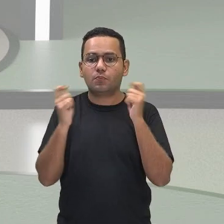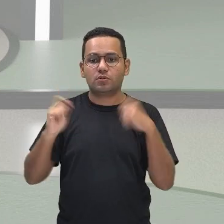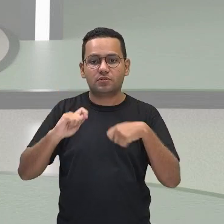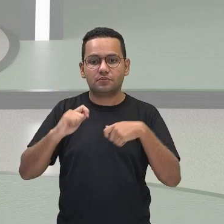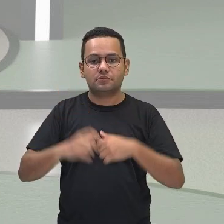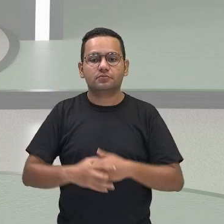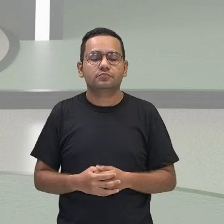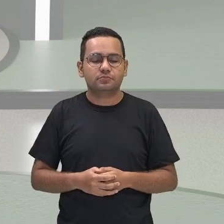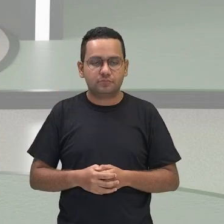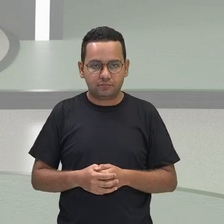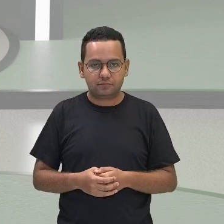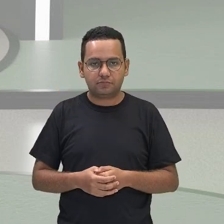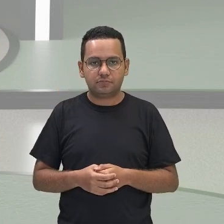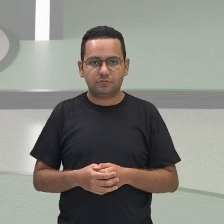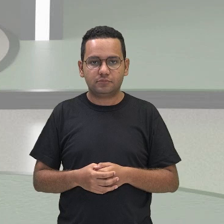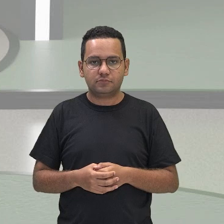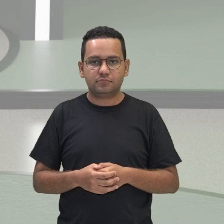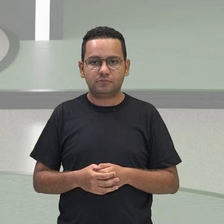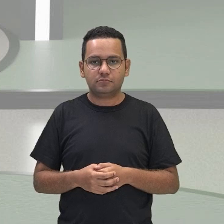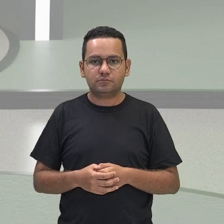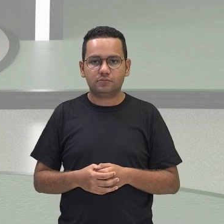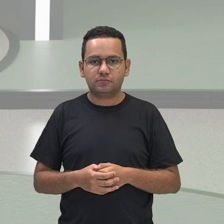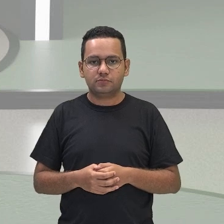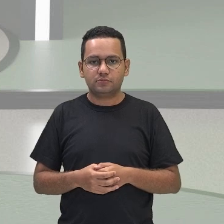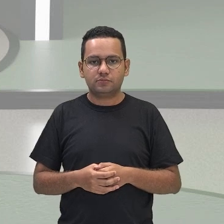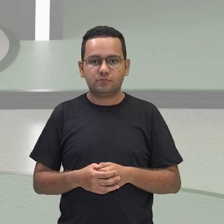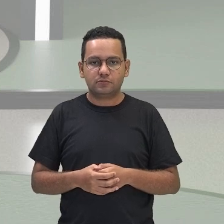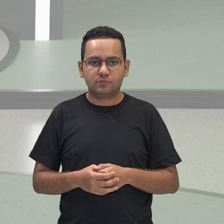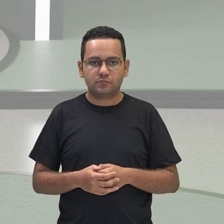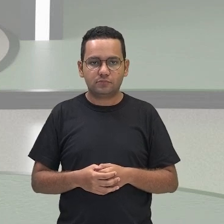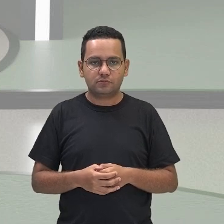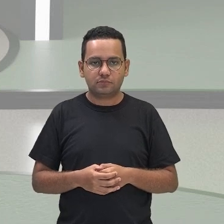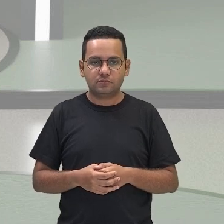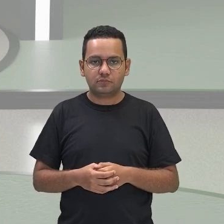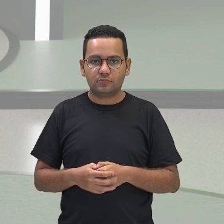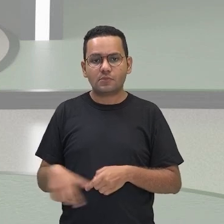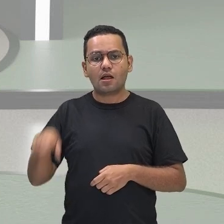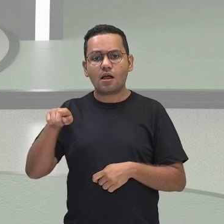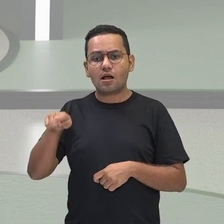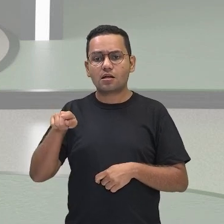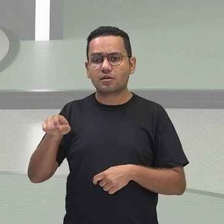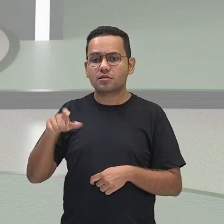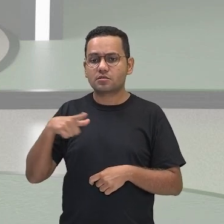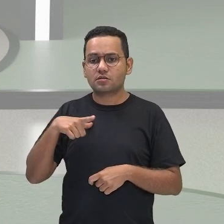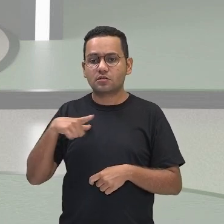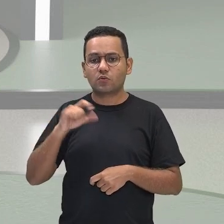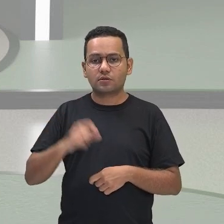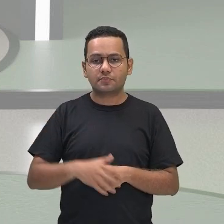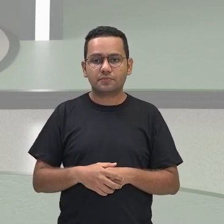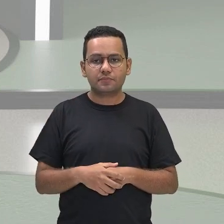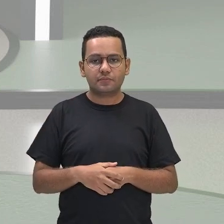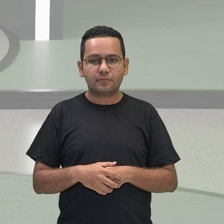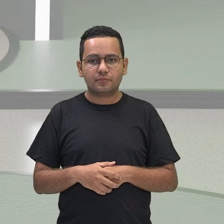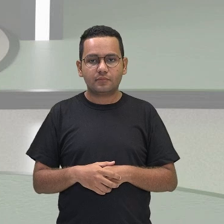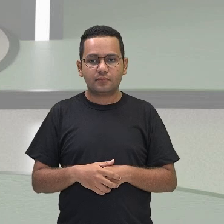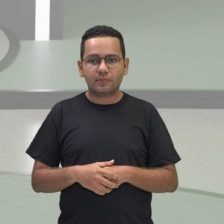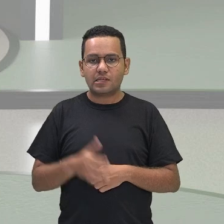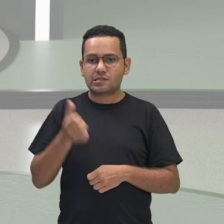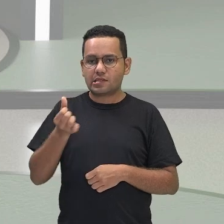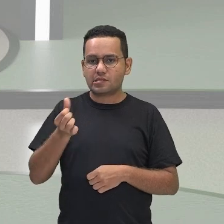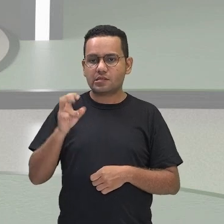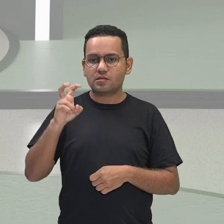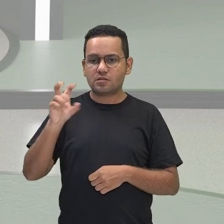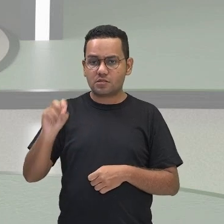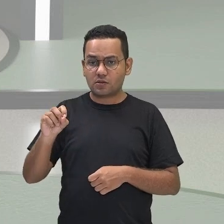faciais. Então, o nosso sistema muscular, ele compreende aí um total de